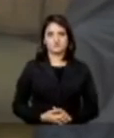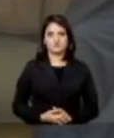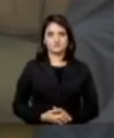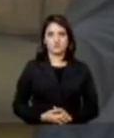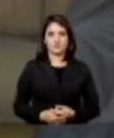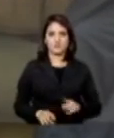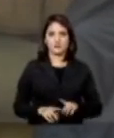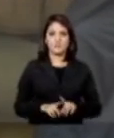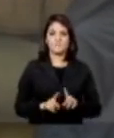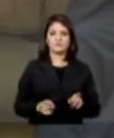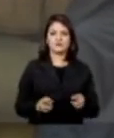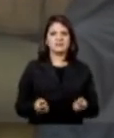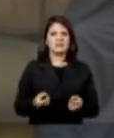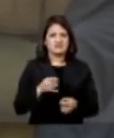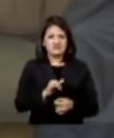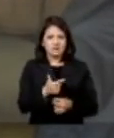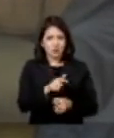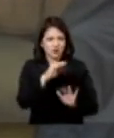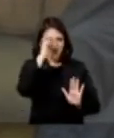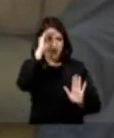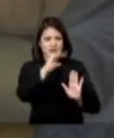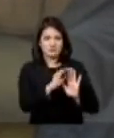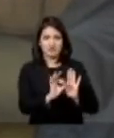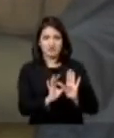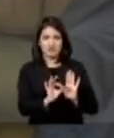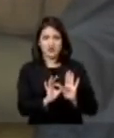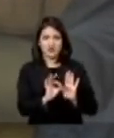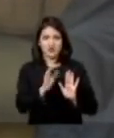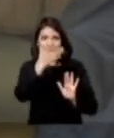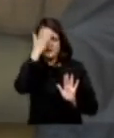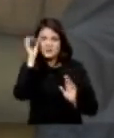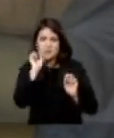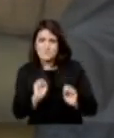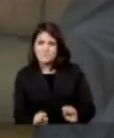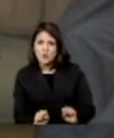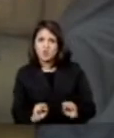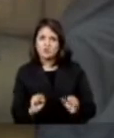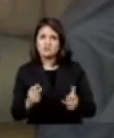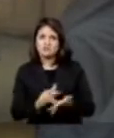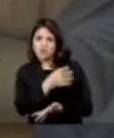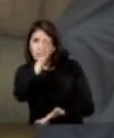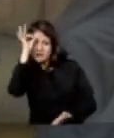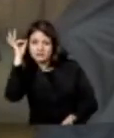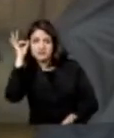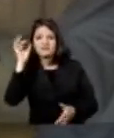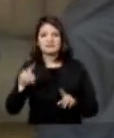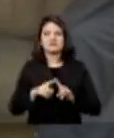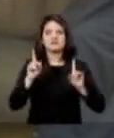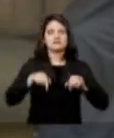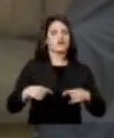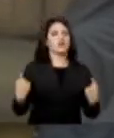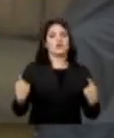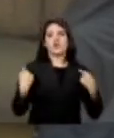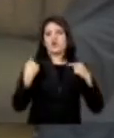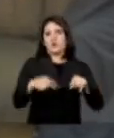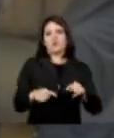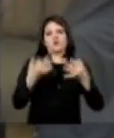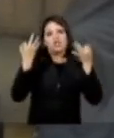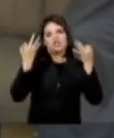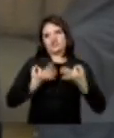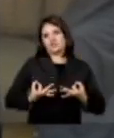contrário, o não respeito à presunção de inocência ataca mortalmente tal